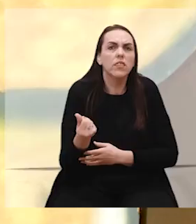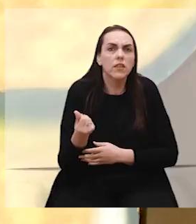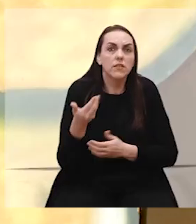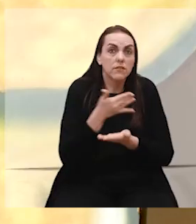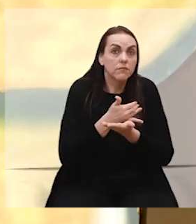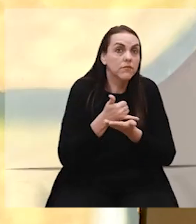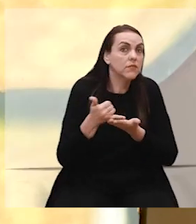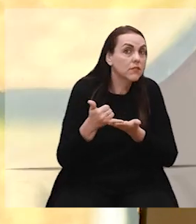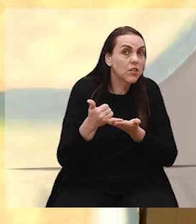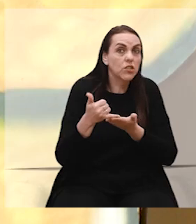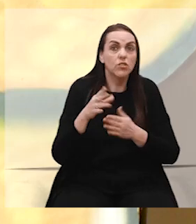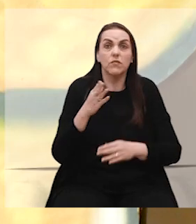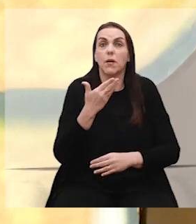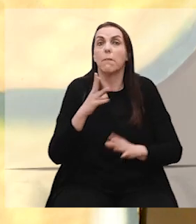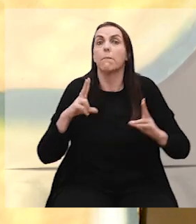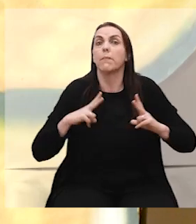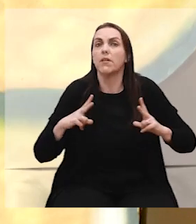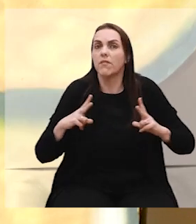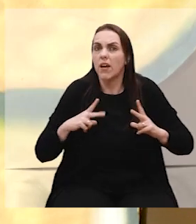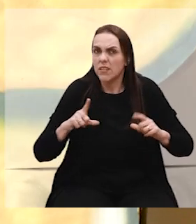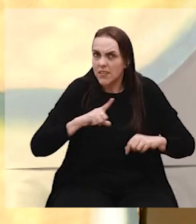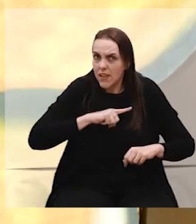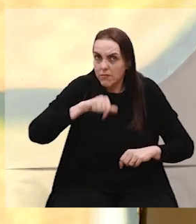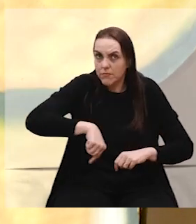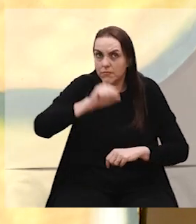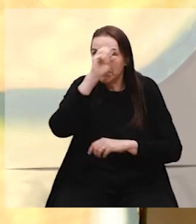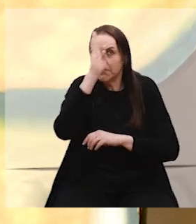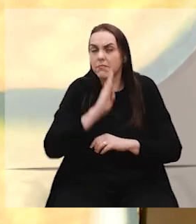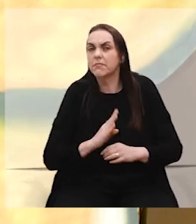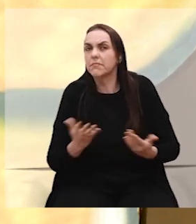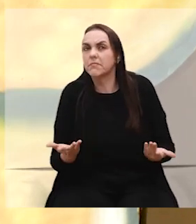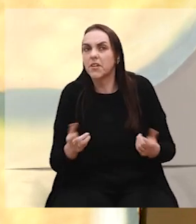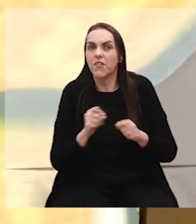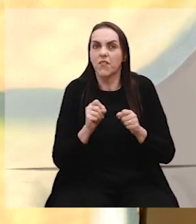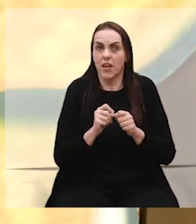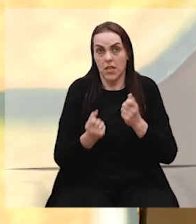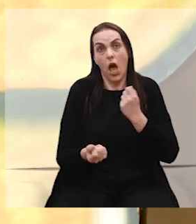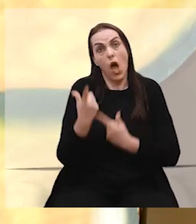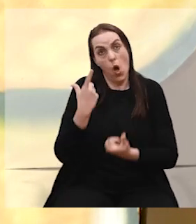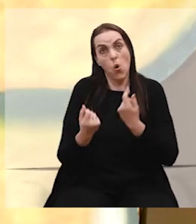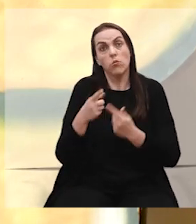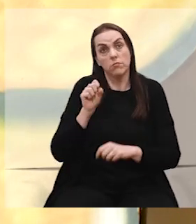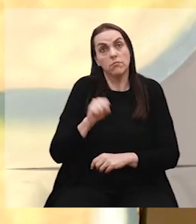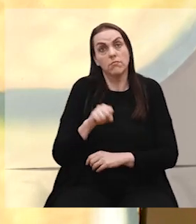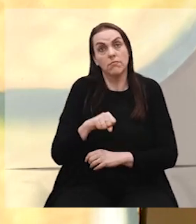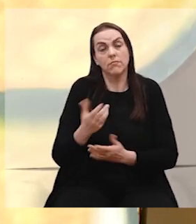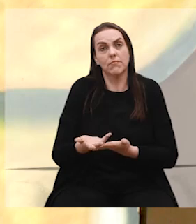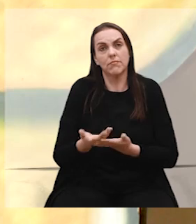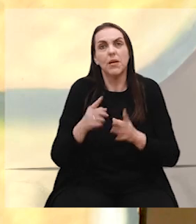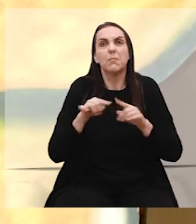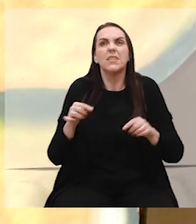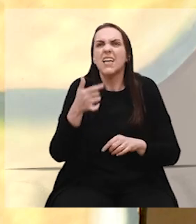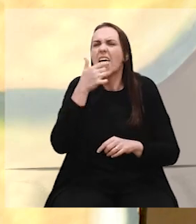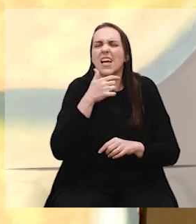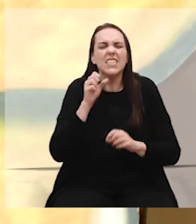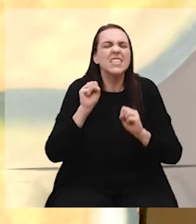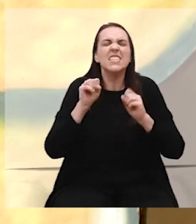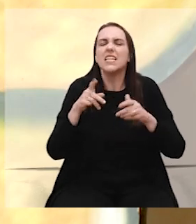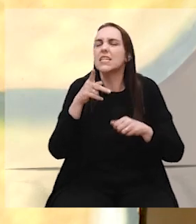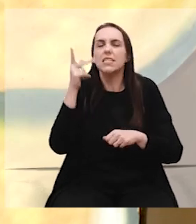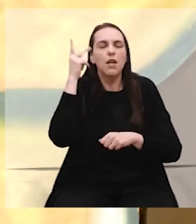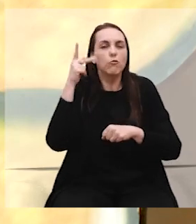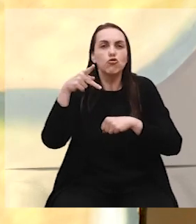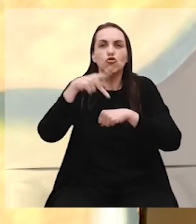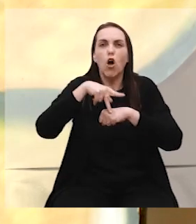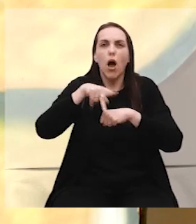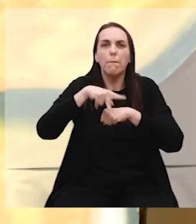Quantas iniciativas privadas a gente pode dizer no nosso país que fazem isso? Algumas sim. Mas eu acho que se todos